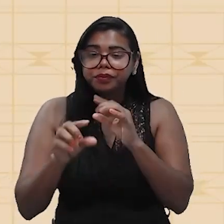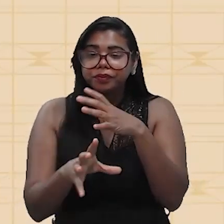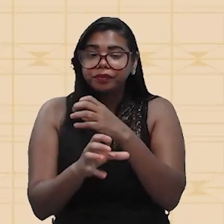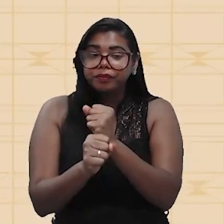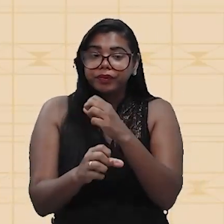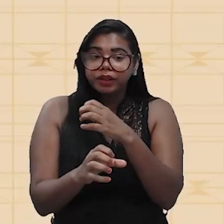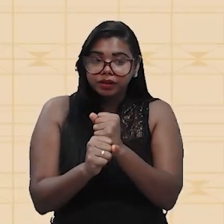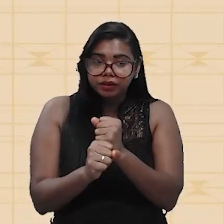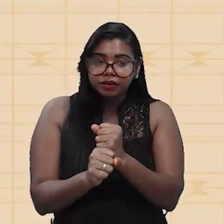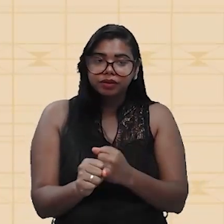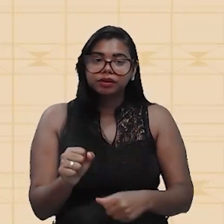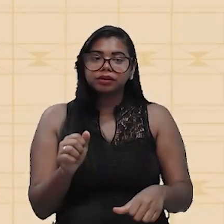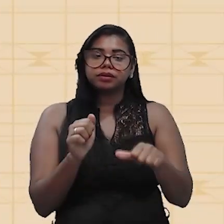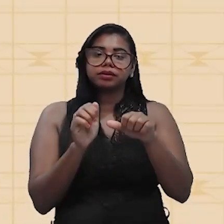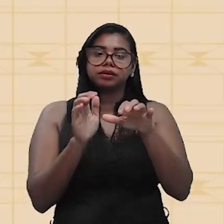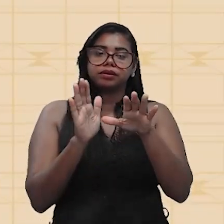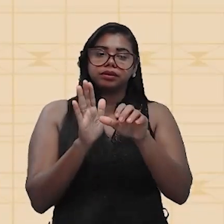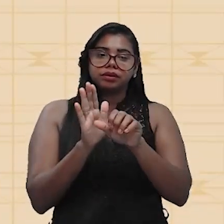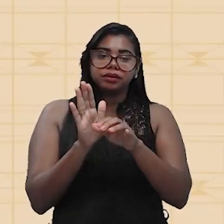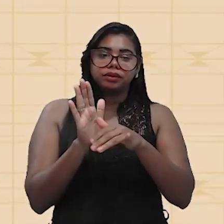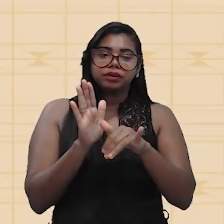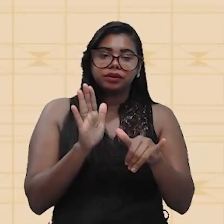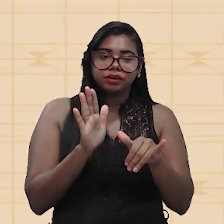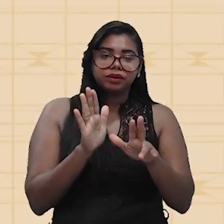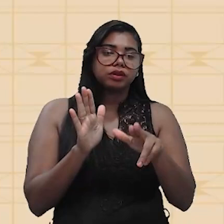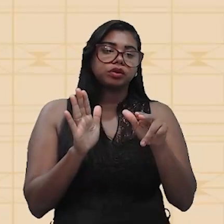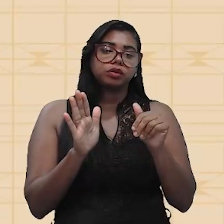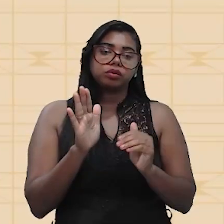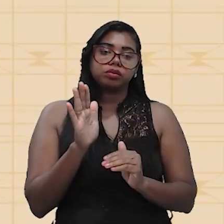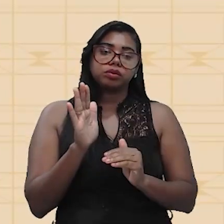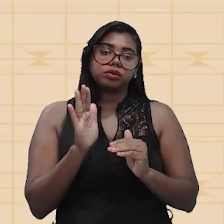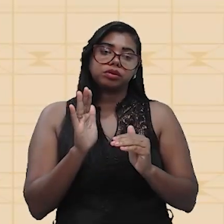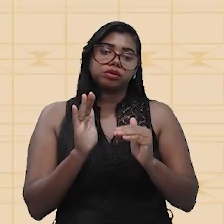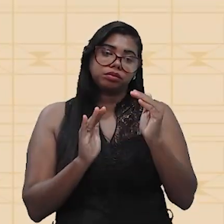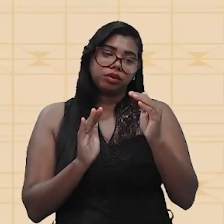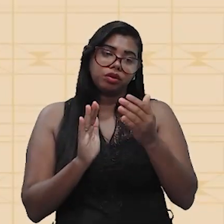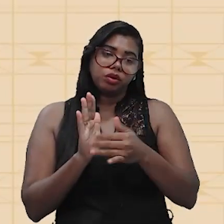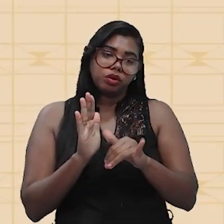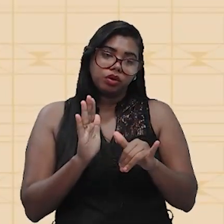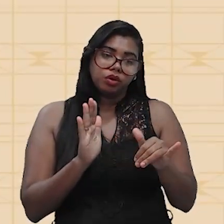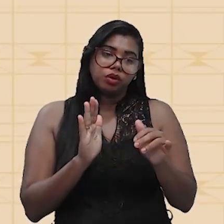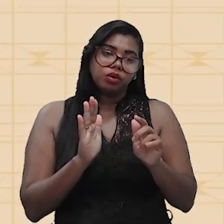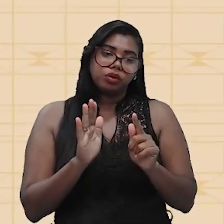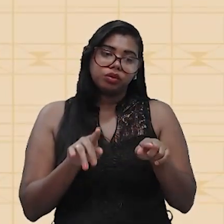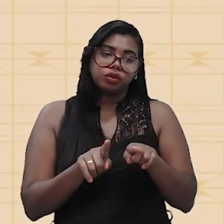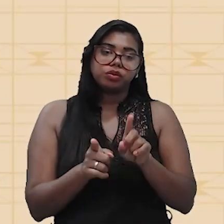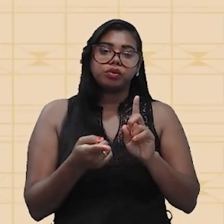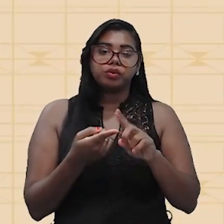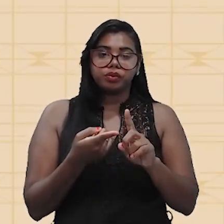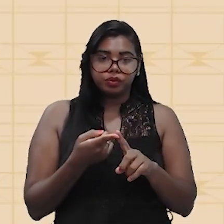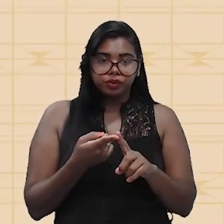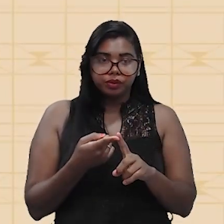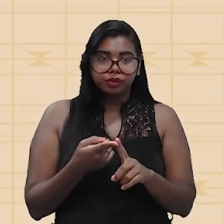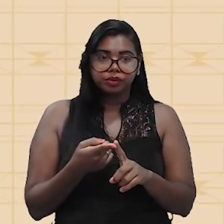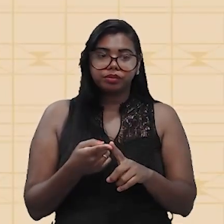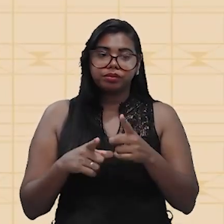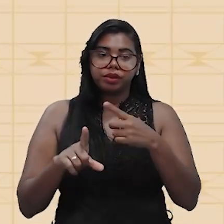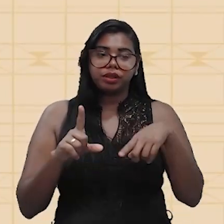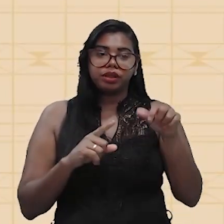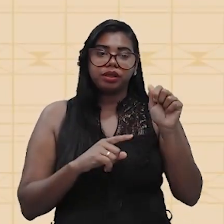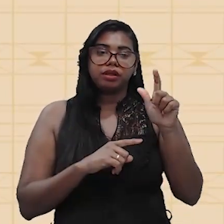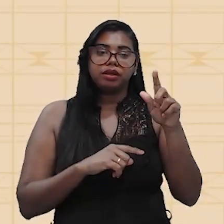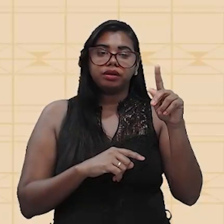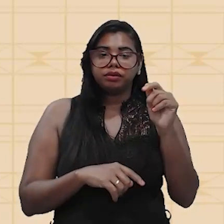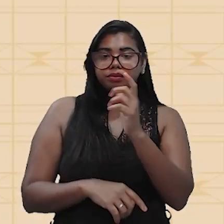receptores nunca pode ser maior do que a dos geradores. O gerador maior é o gerador alfa. Pode acontecer